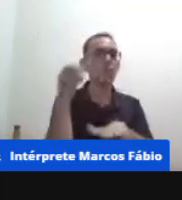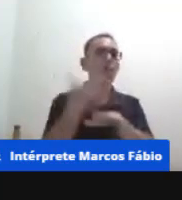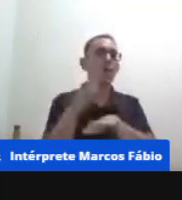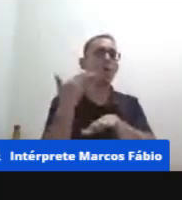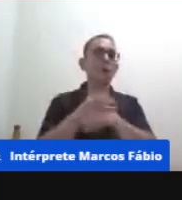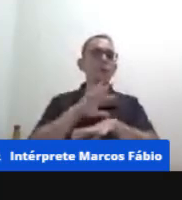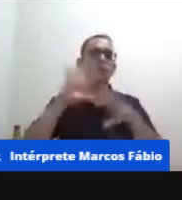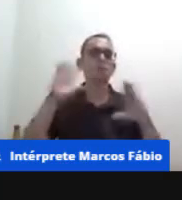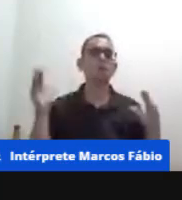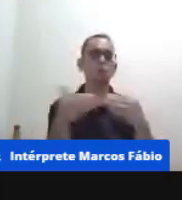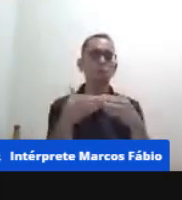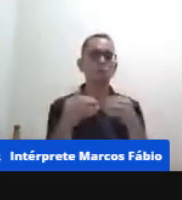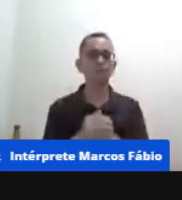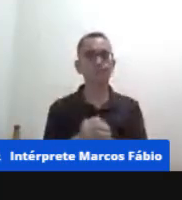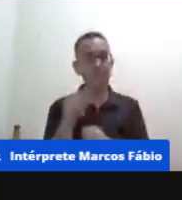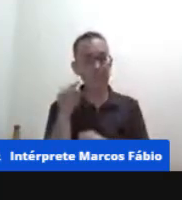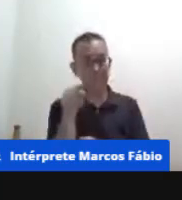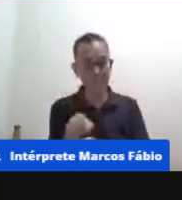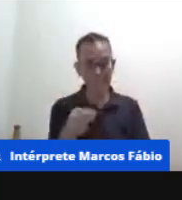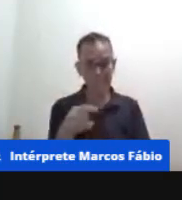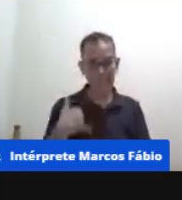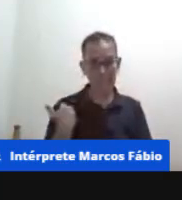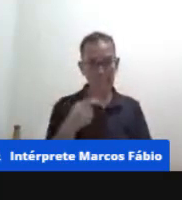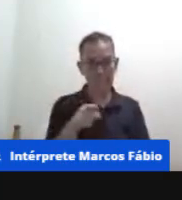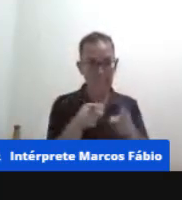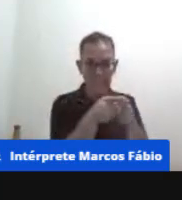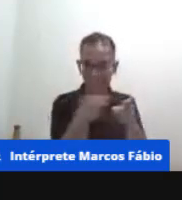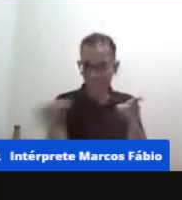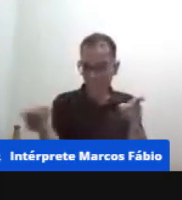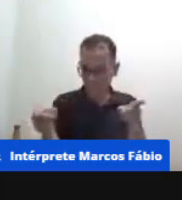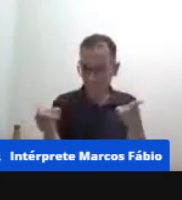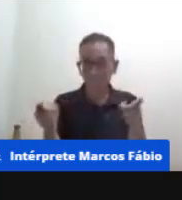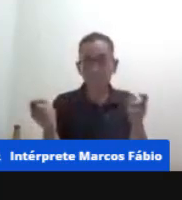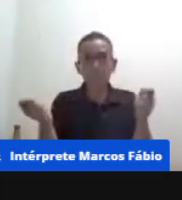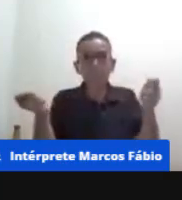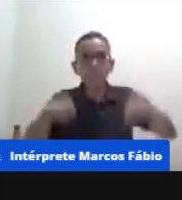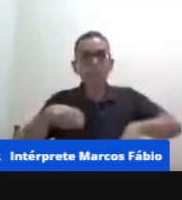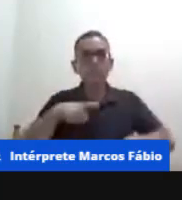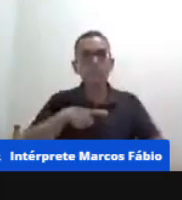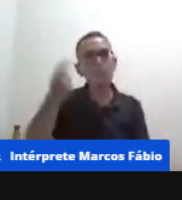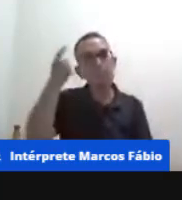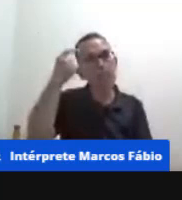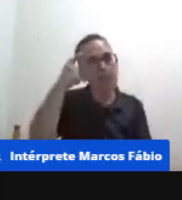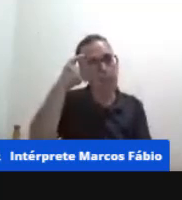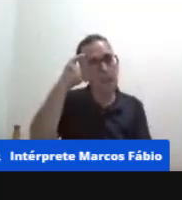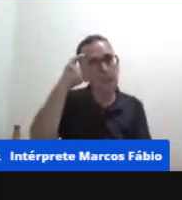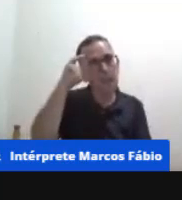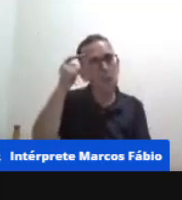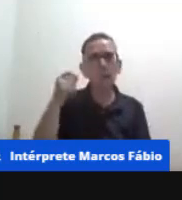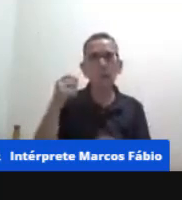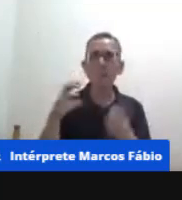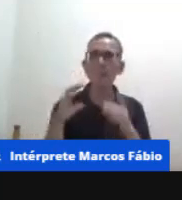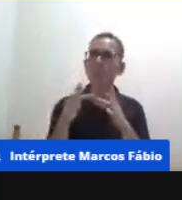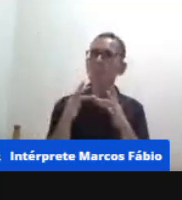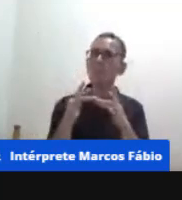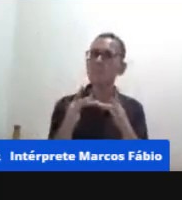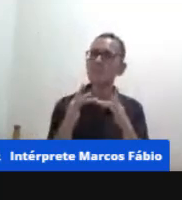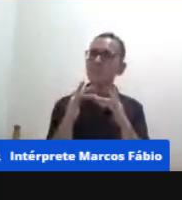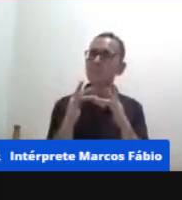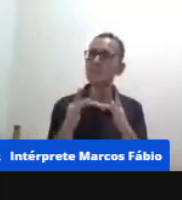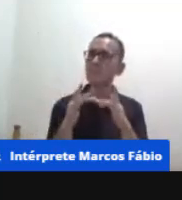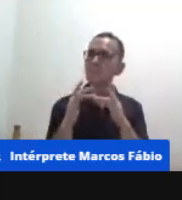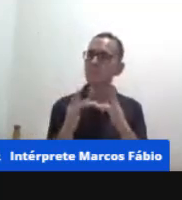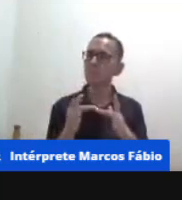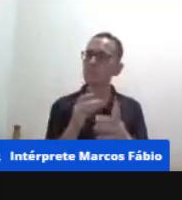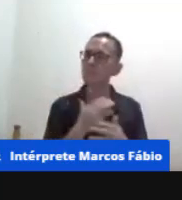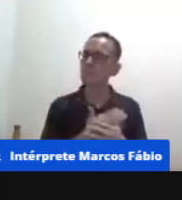tudo isso. É nessa fase da educação infantil que a gente pensa no engajamento afetivo dessa criança. Como